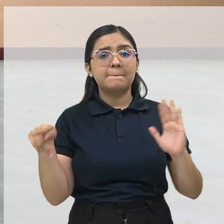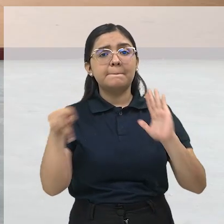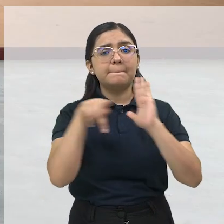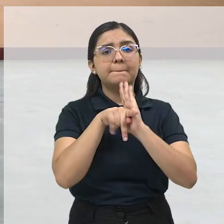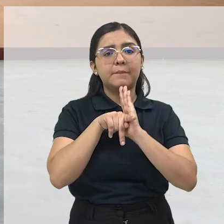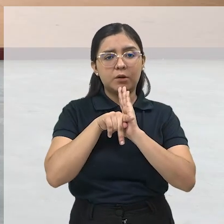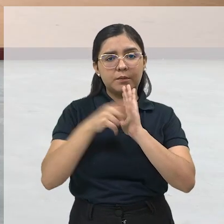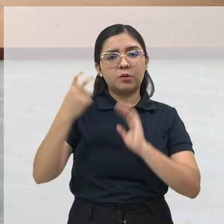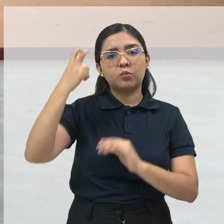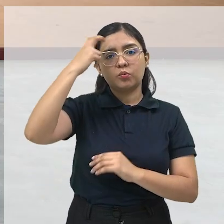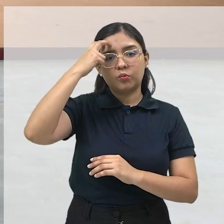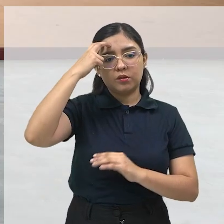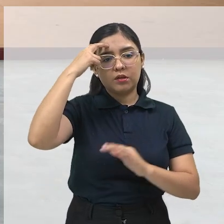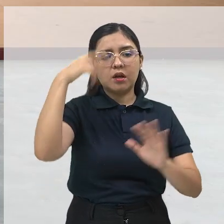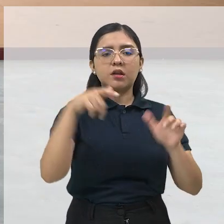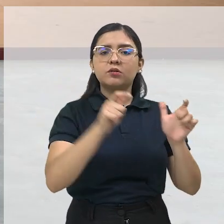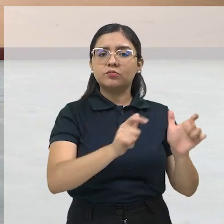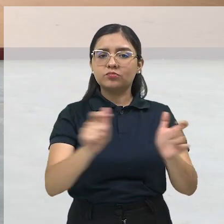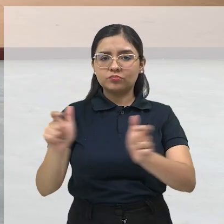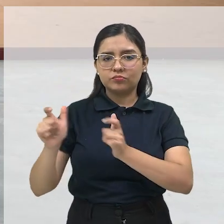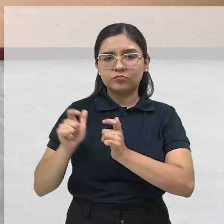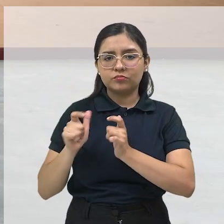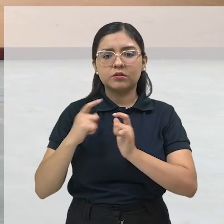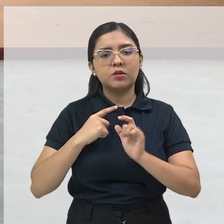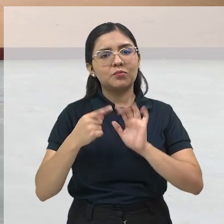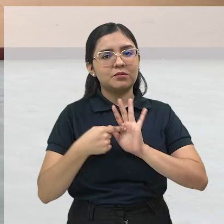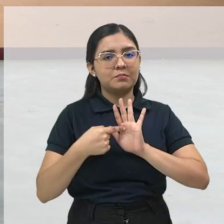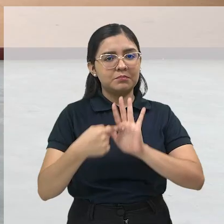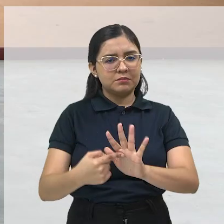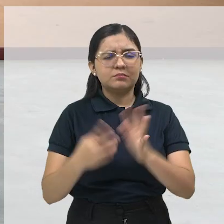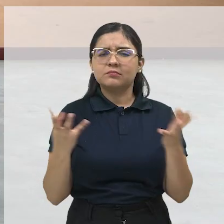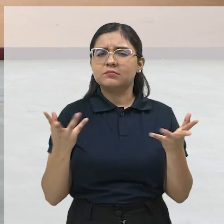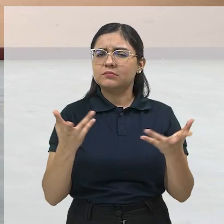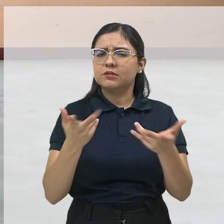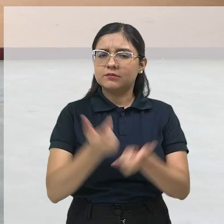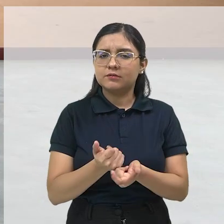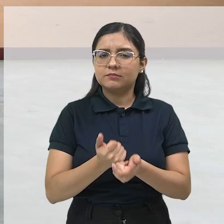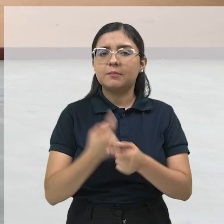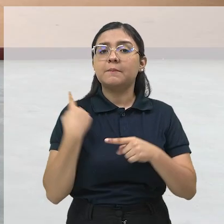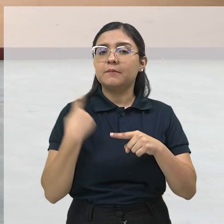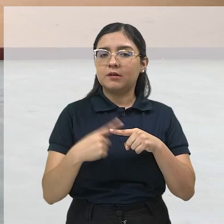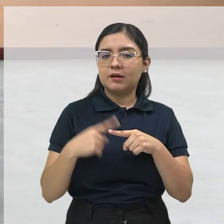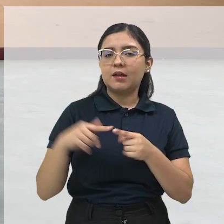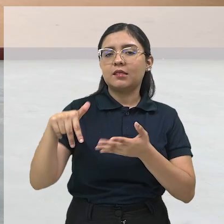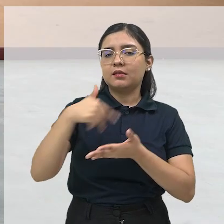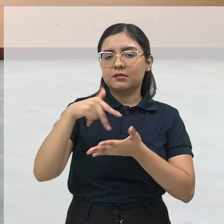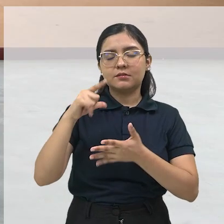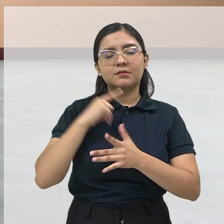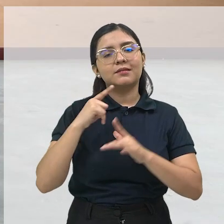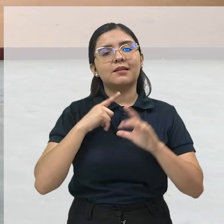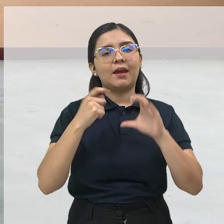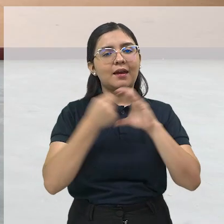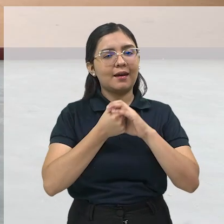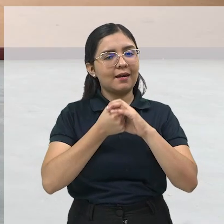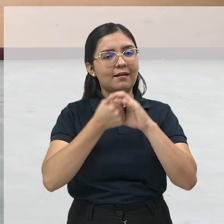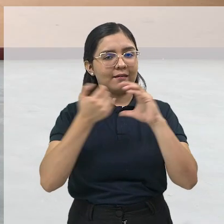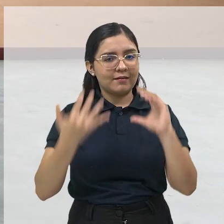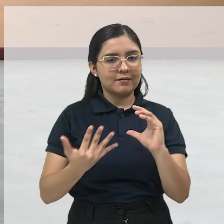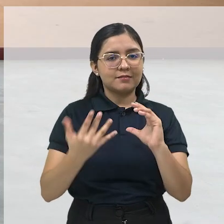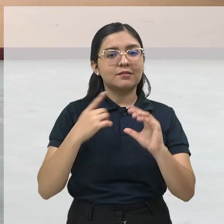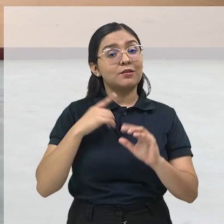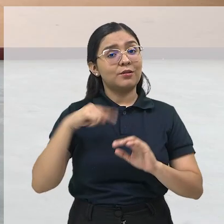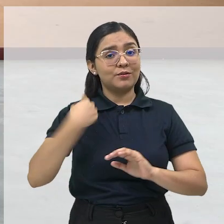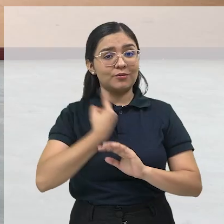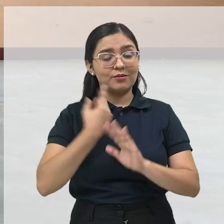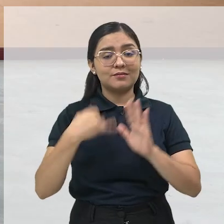de cada região e fazem uma grande apresentação. Porque sim, a dança ela tem essa característica de trazer a